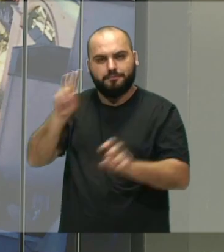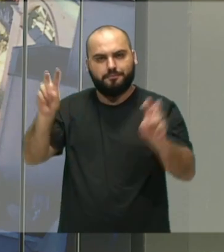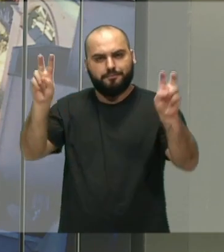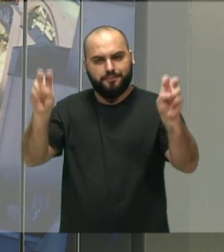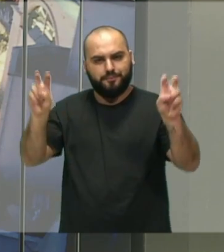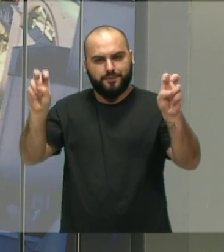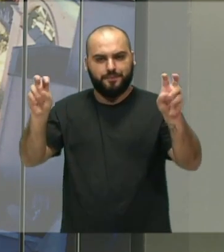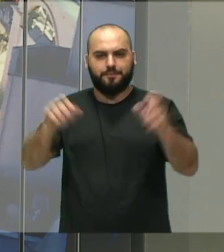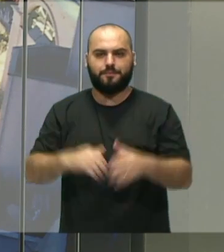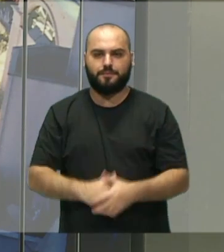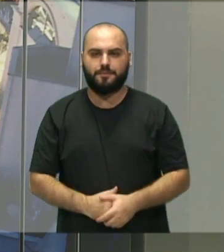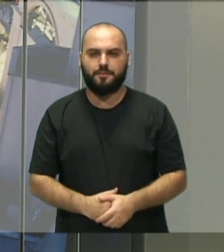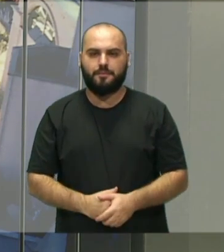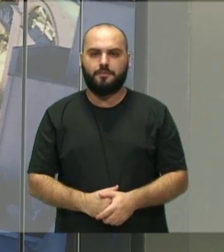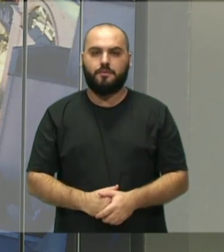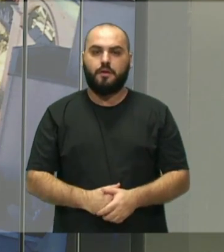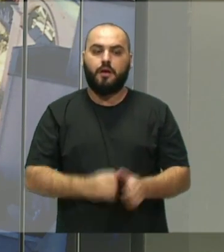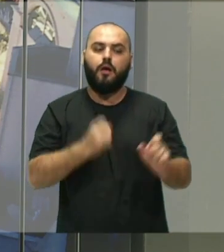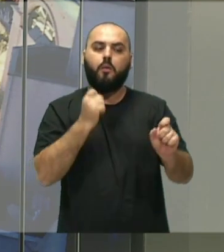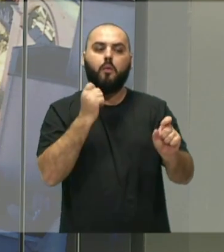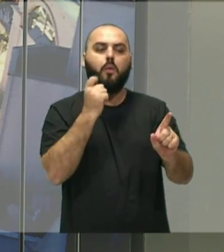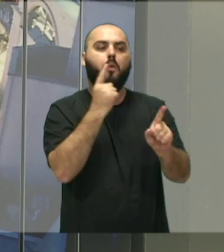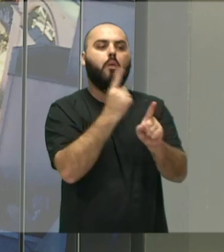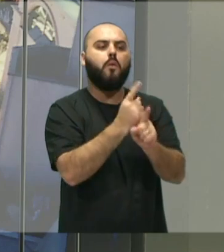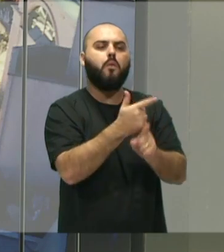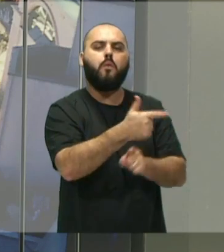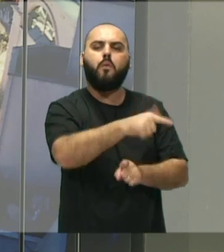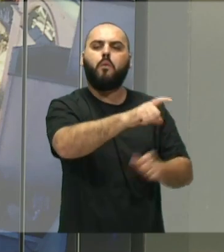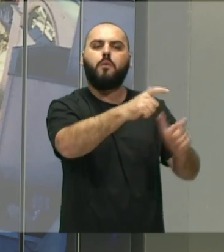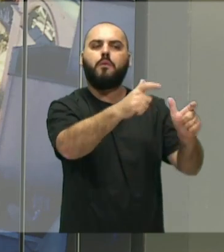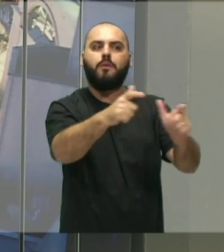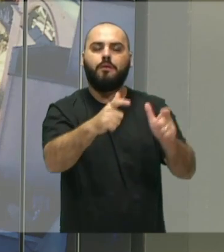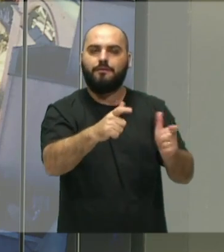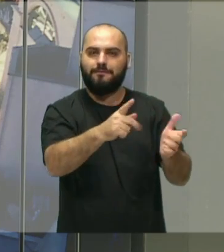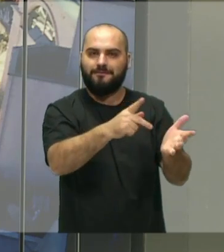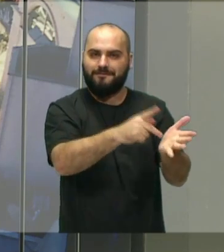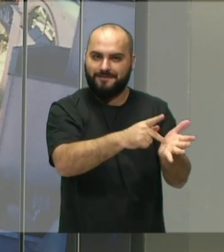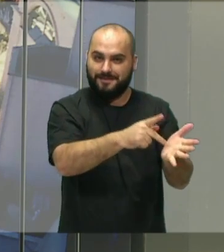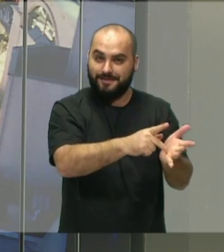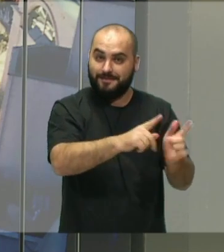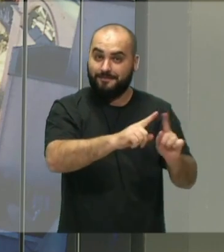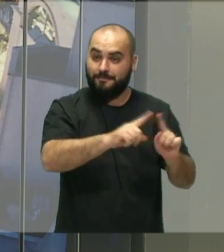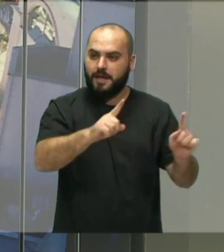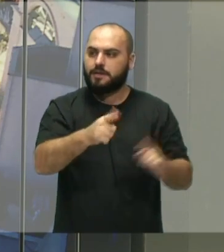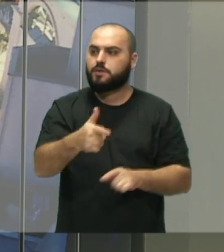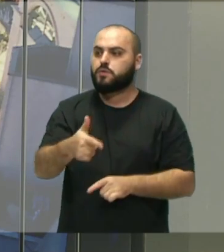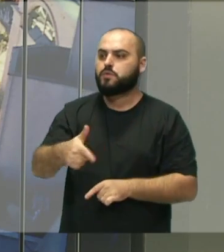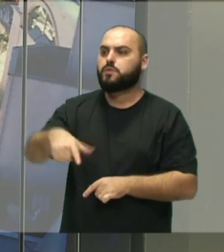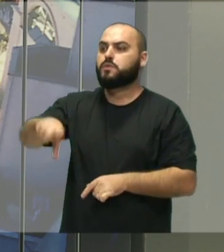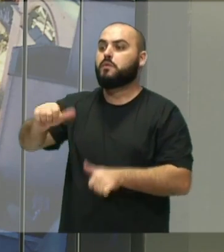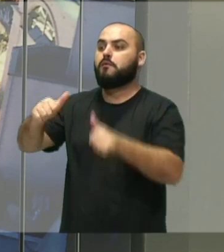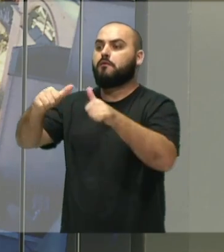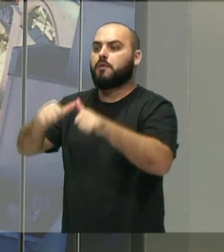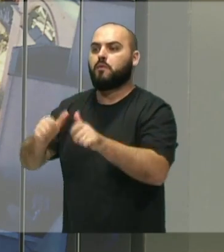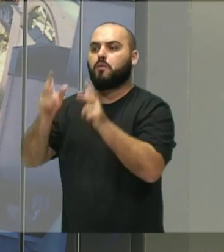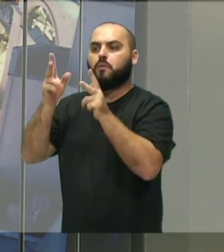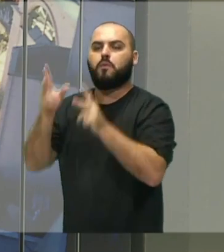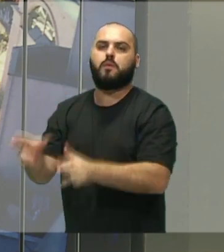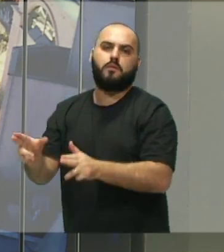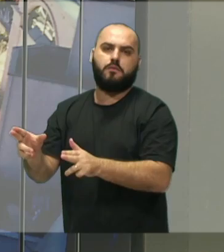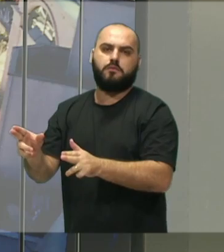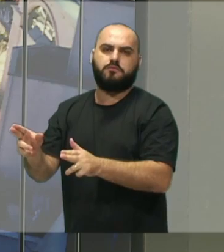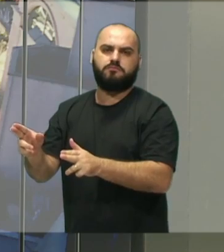aspas. Achamos outras saídas. Verdade, mas o resto ficou no mesmo lugar,